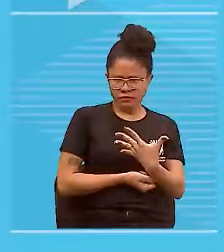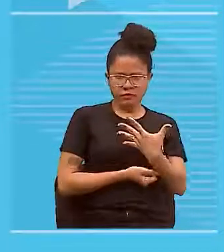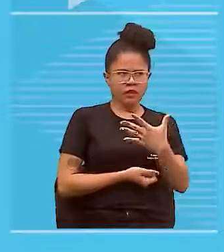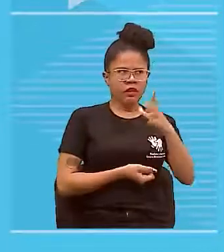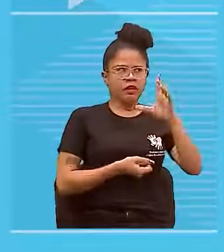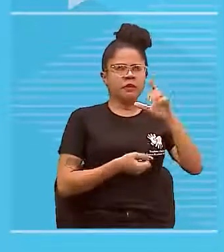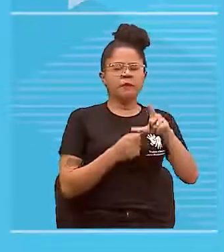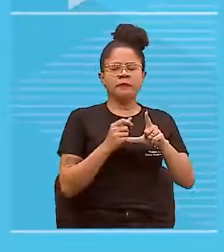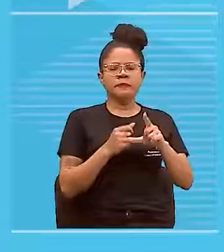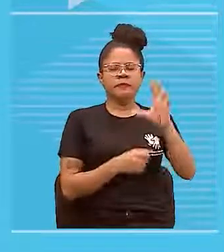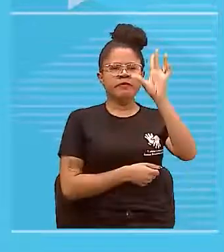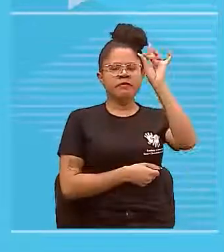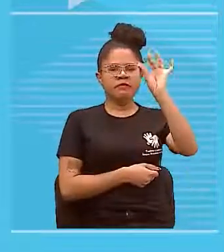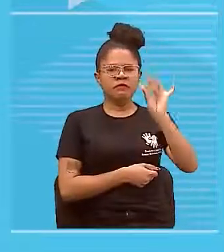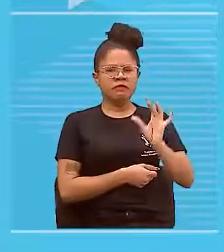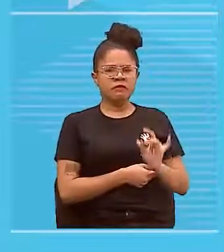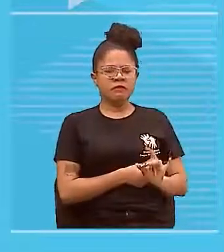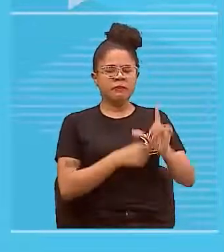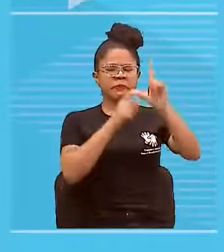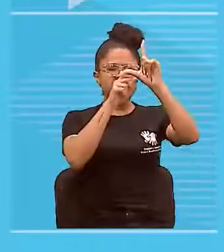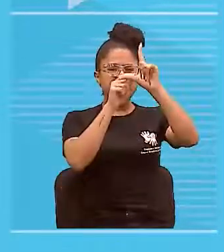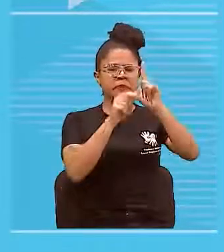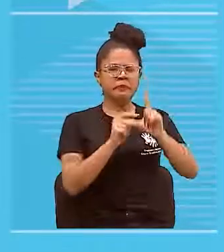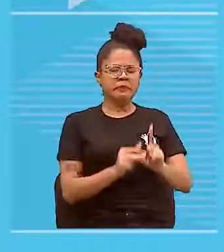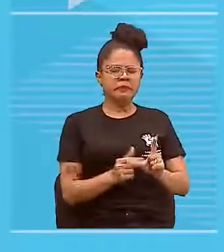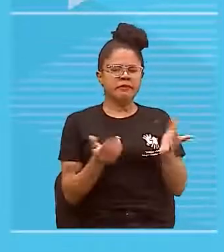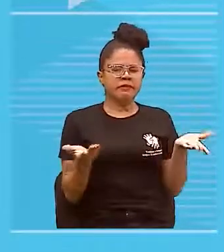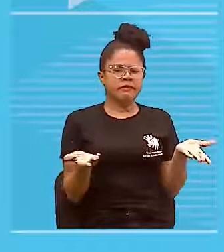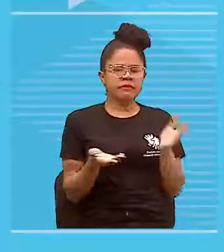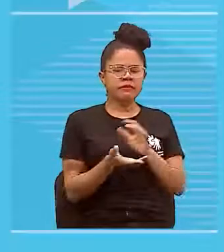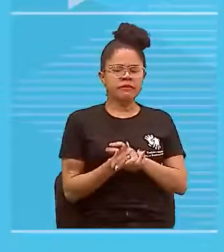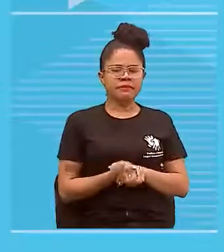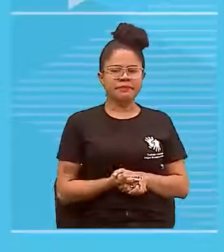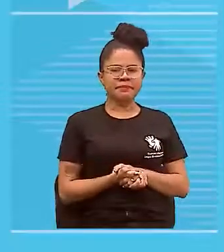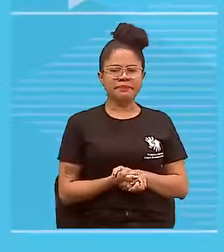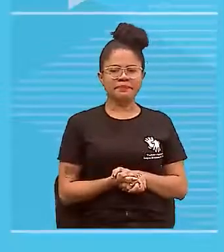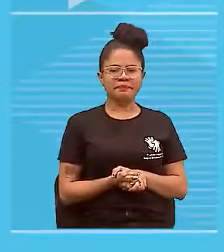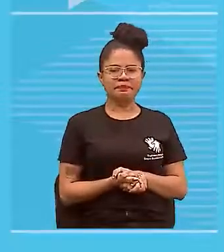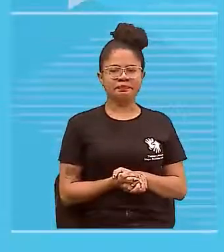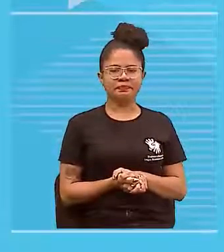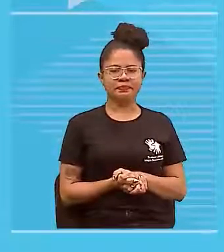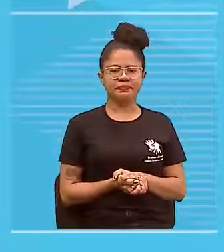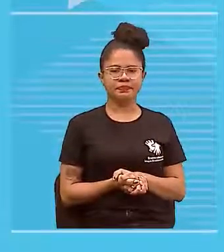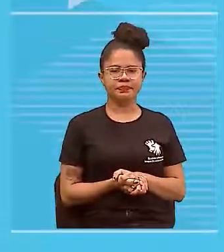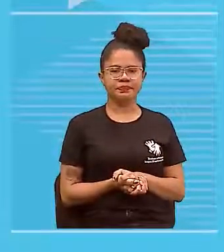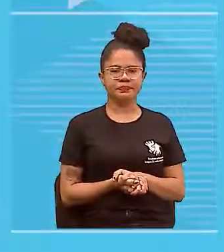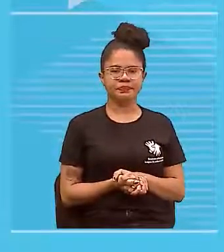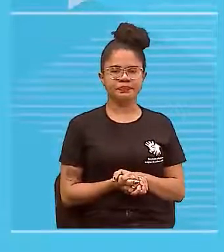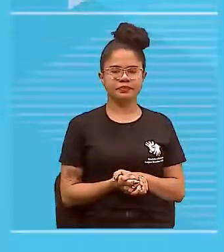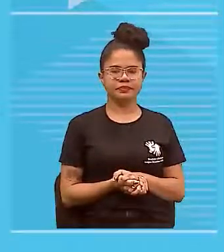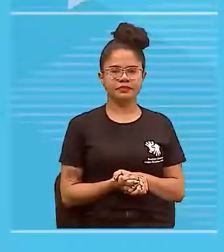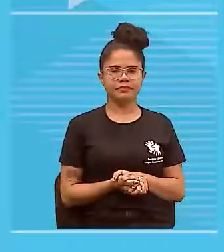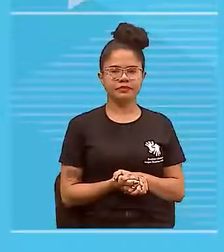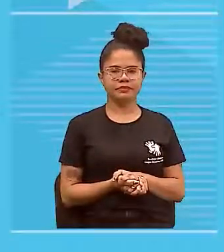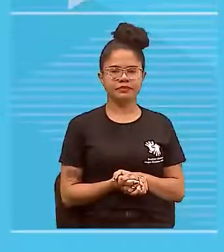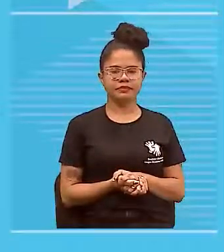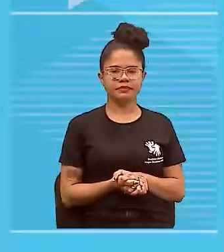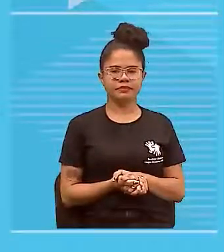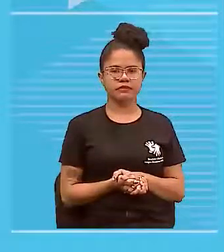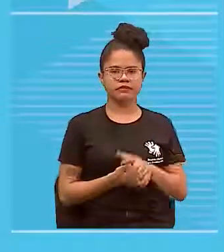ou vocês preferem sozinhos fazer análise Diga aí para mim Daniel Adriana